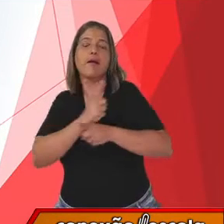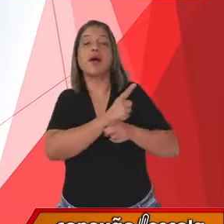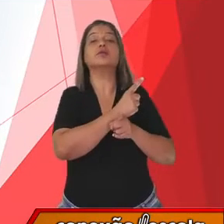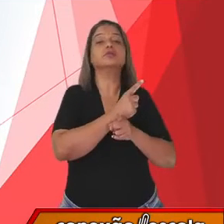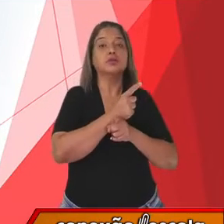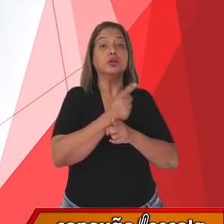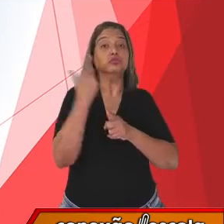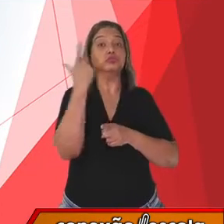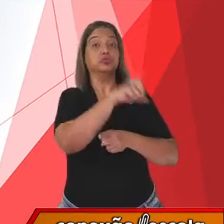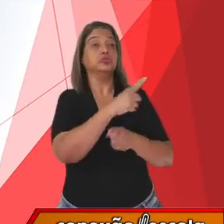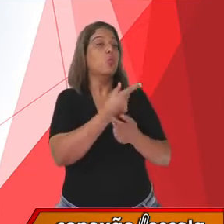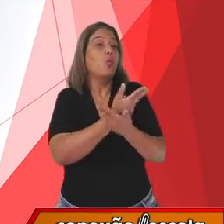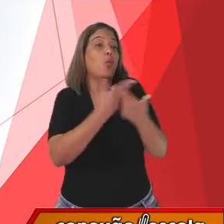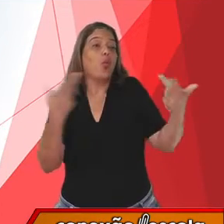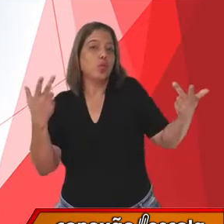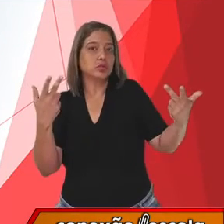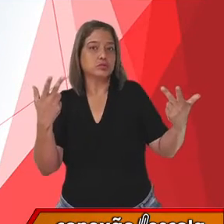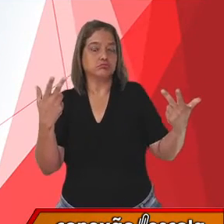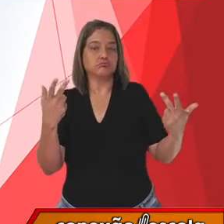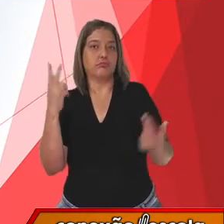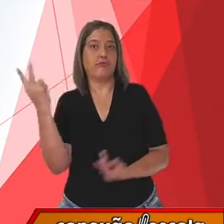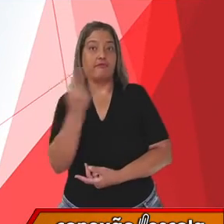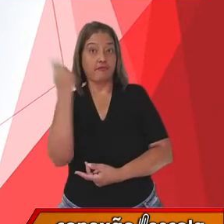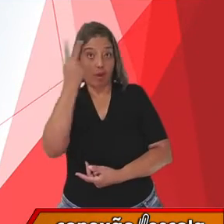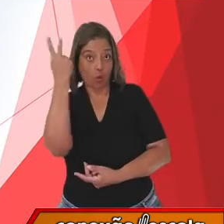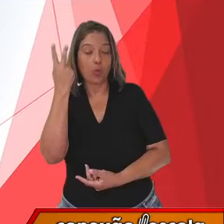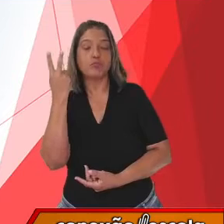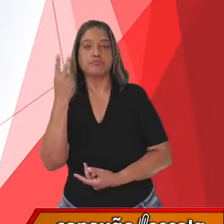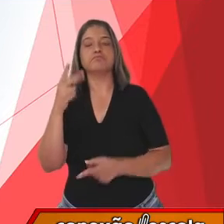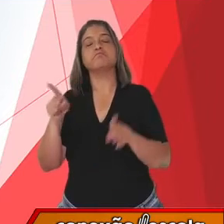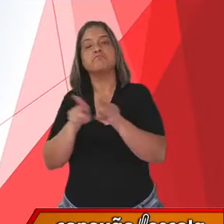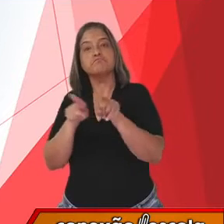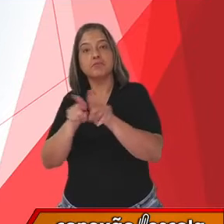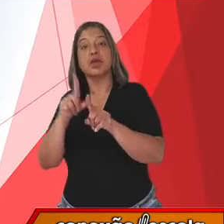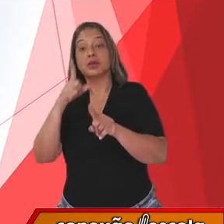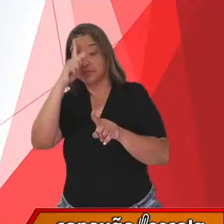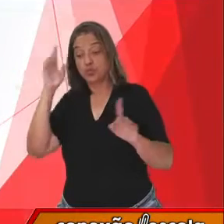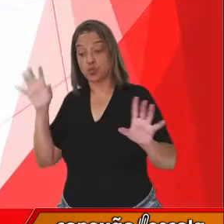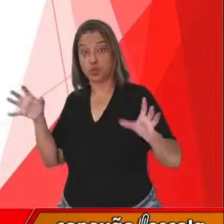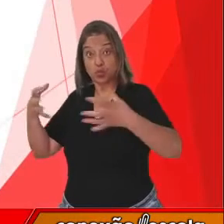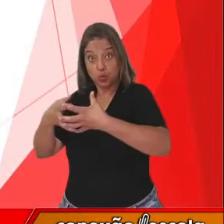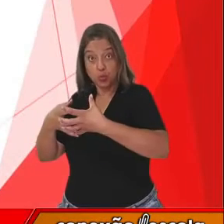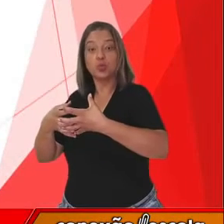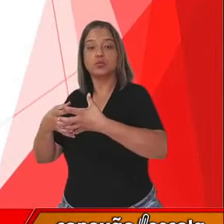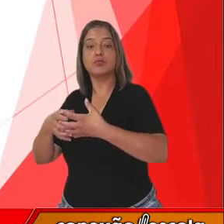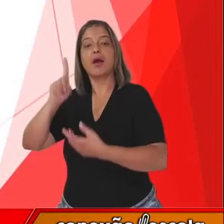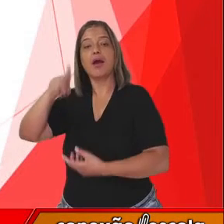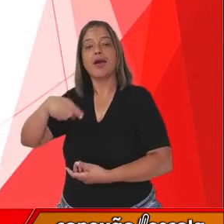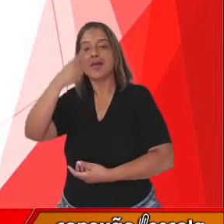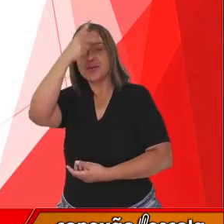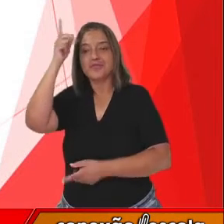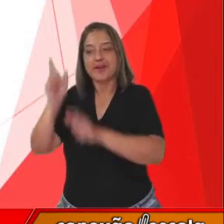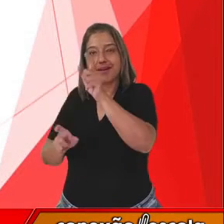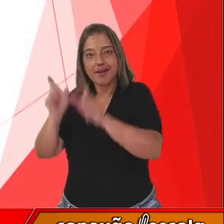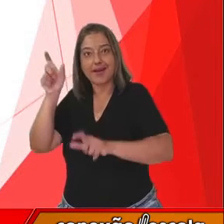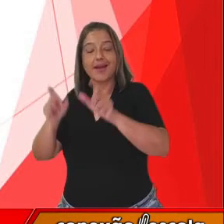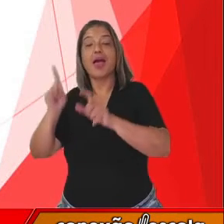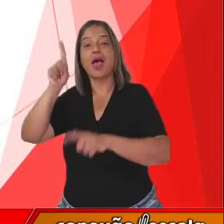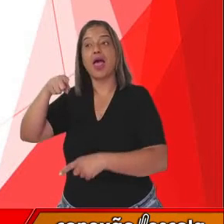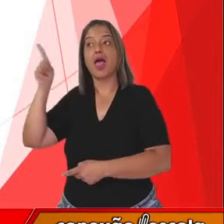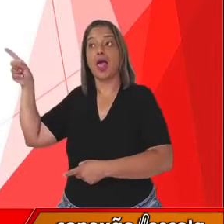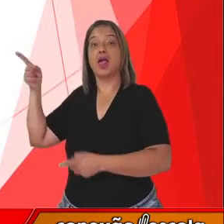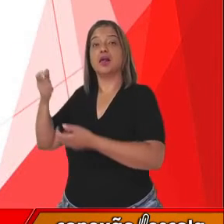uma diferença entre as duas expedições, que são: as entradas foram financiadas pela